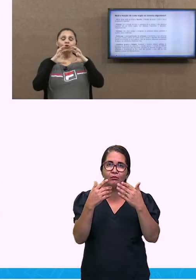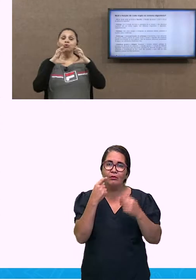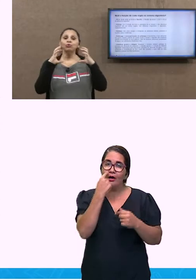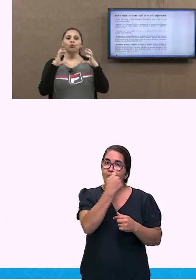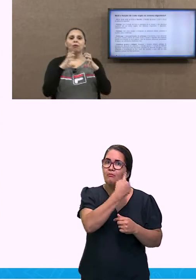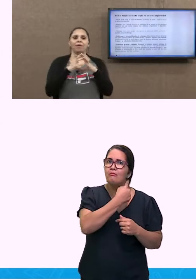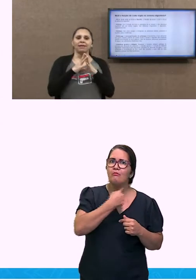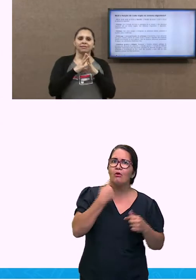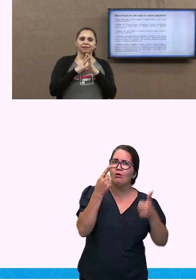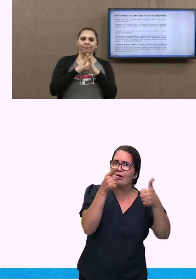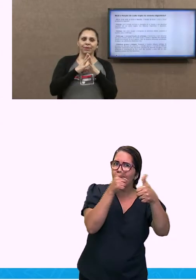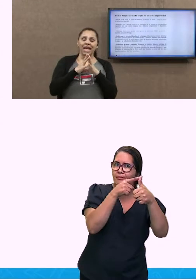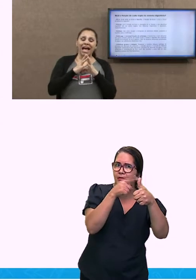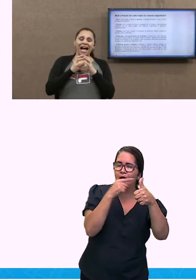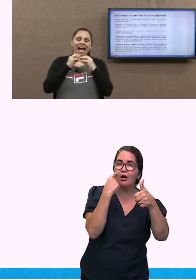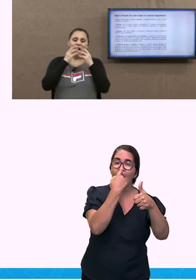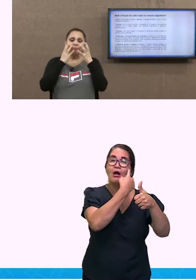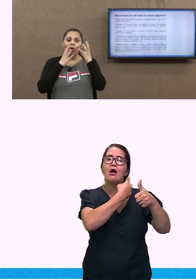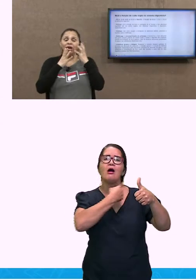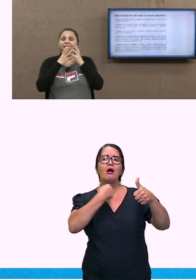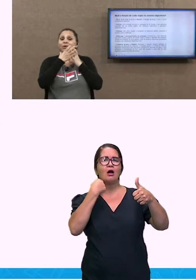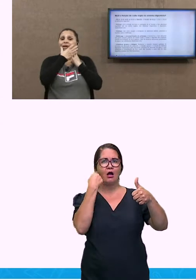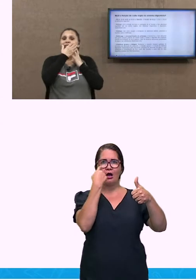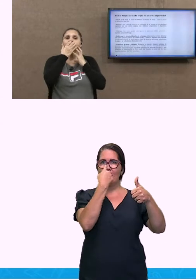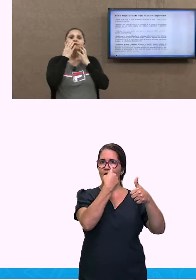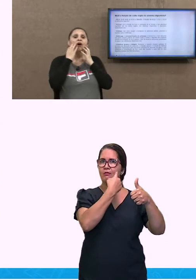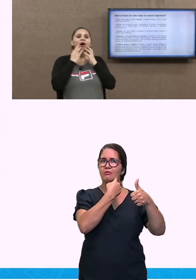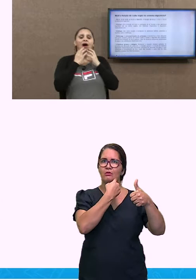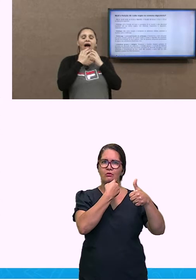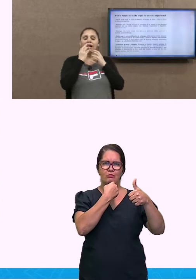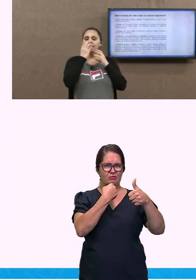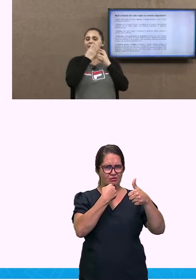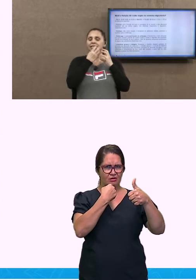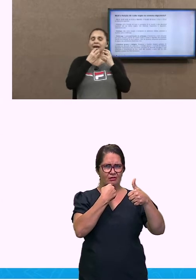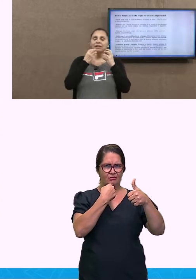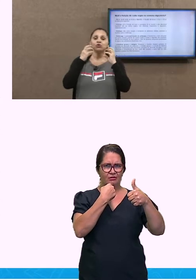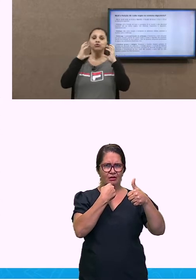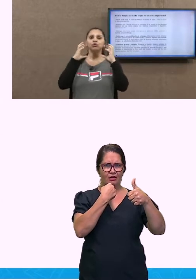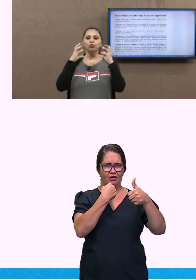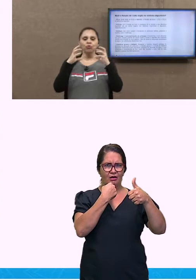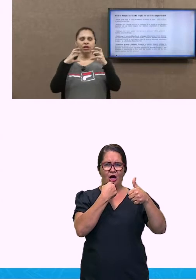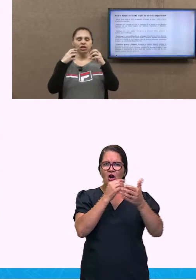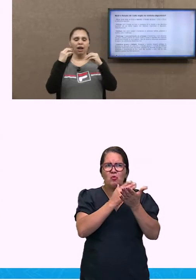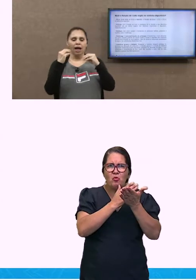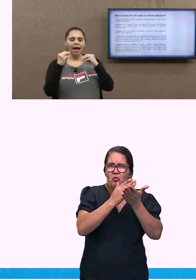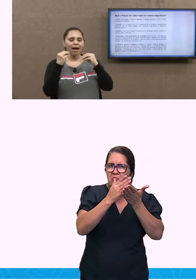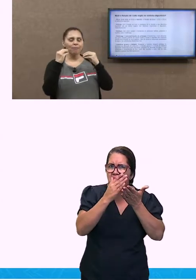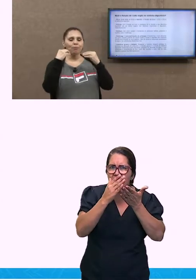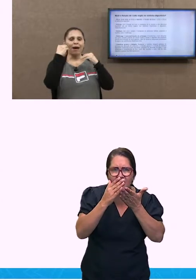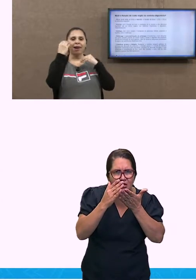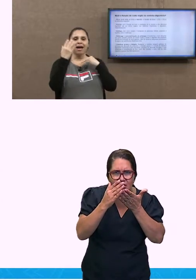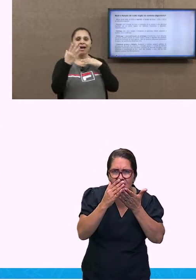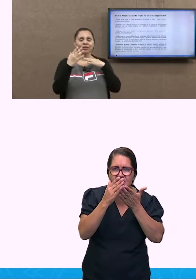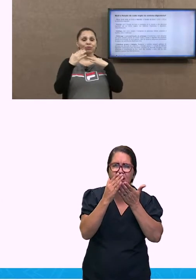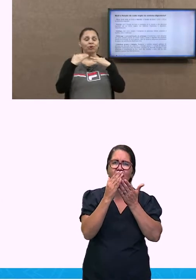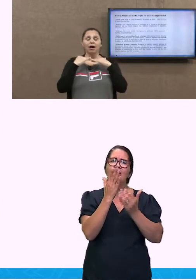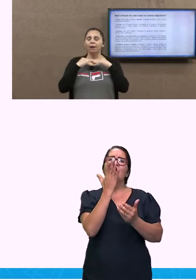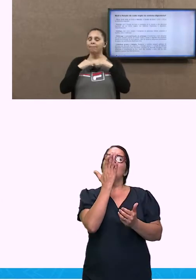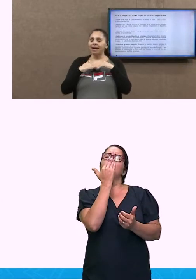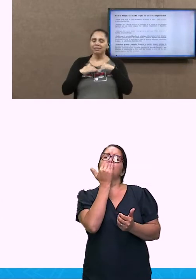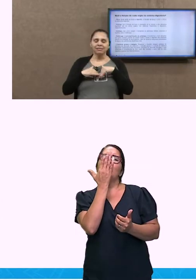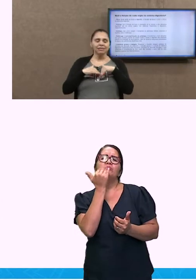onde tudo começa. Boca não é só aqui essa estrutura de lábio,